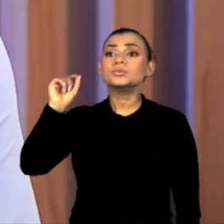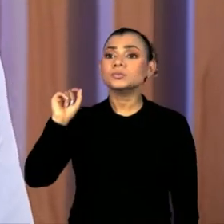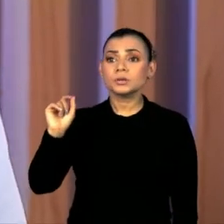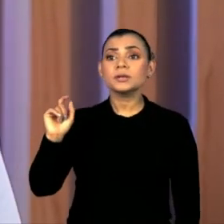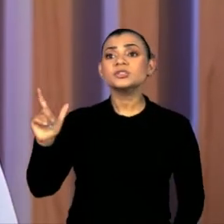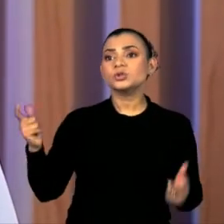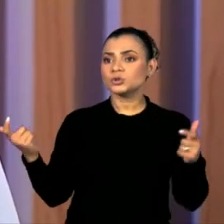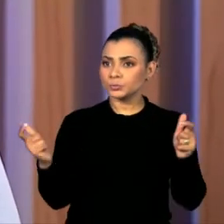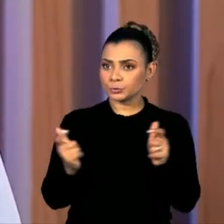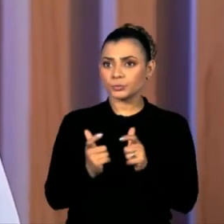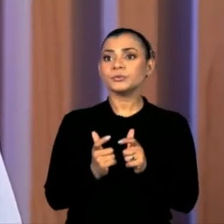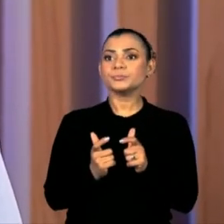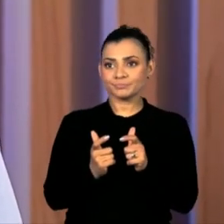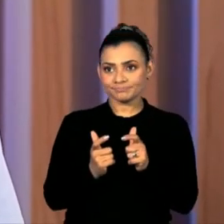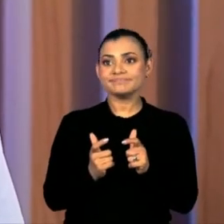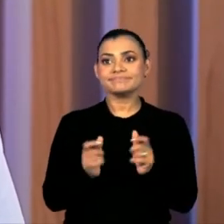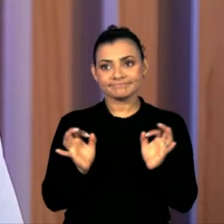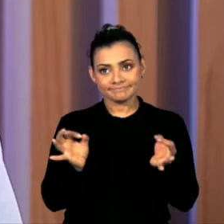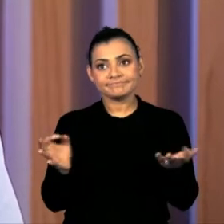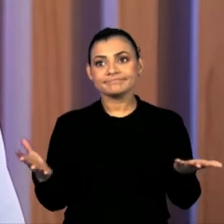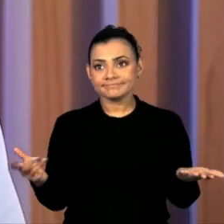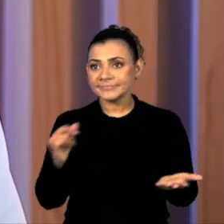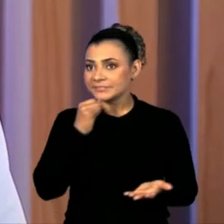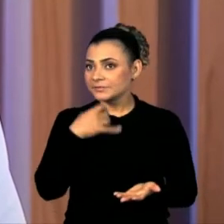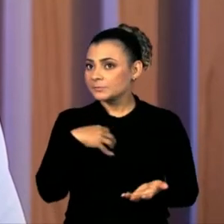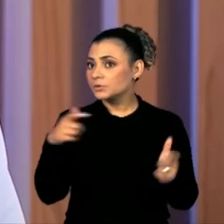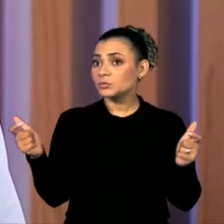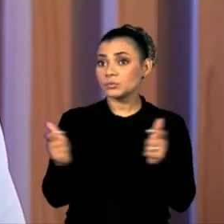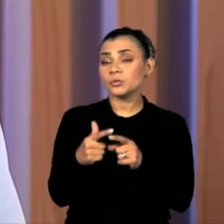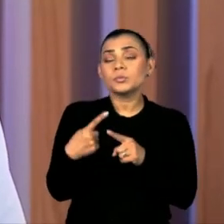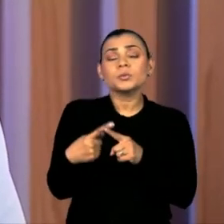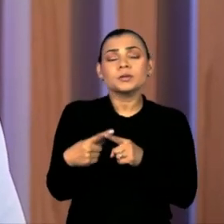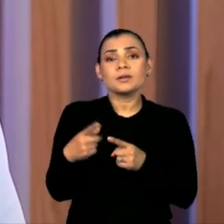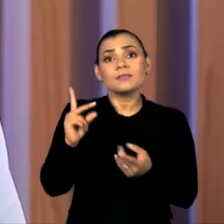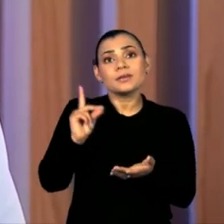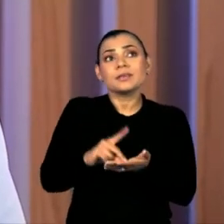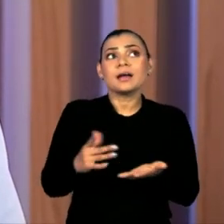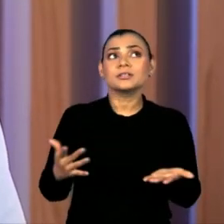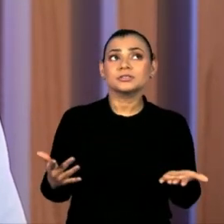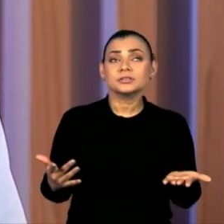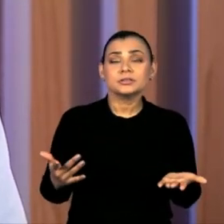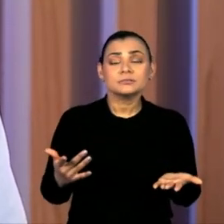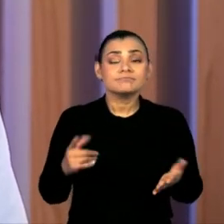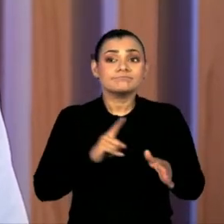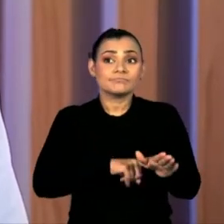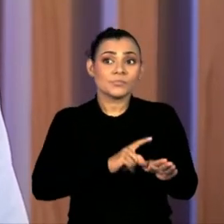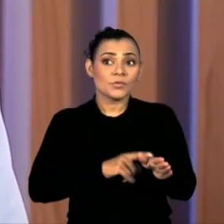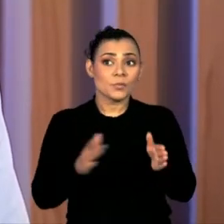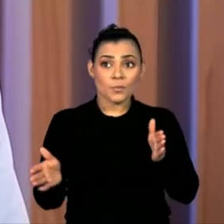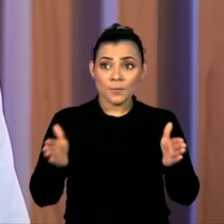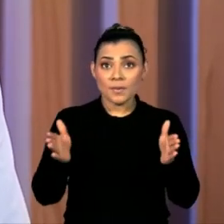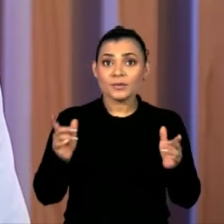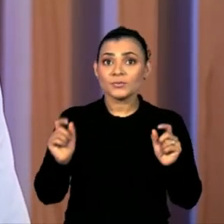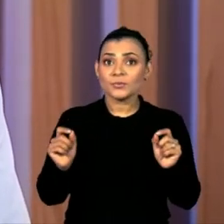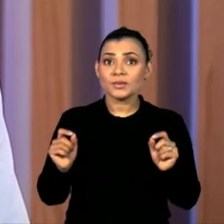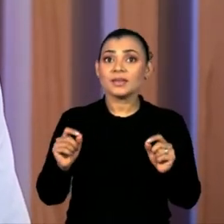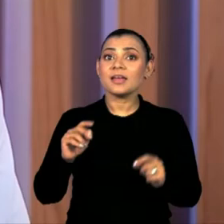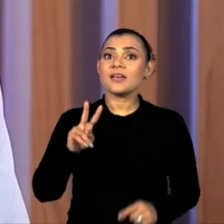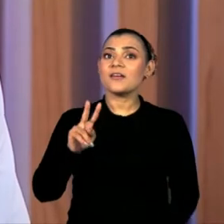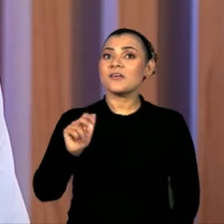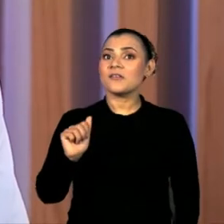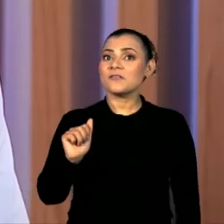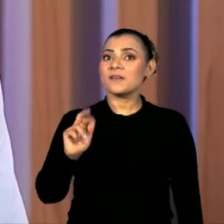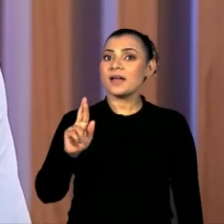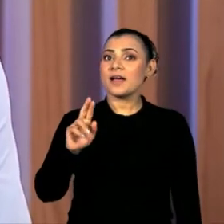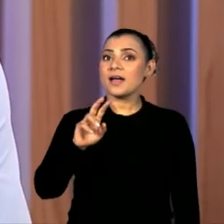diminuiu bastante diminui bastante porque a partir do momento cavar já acabou